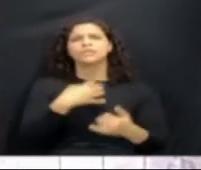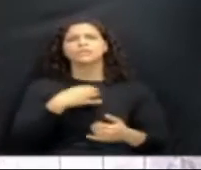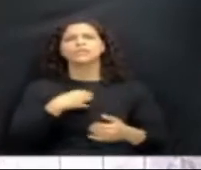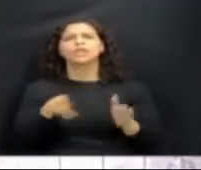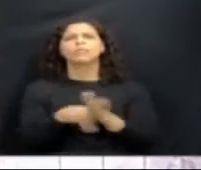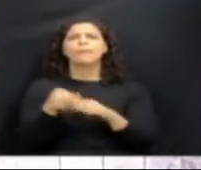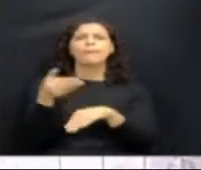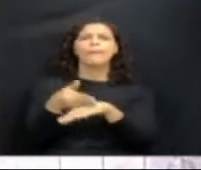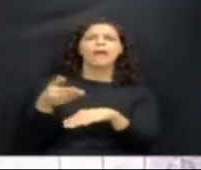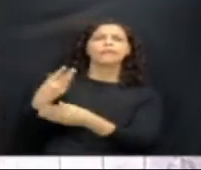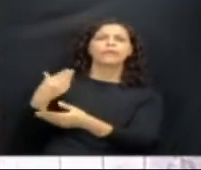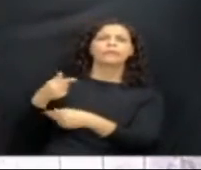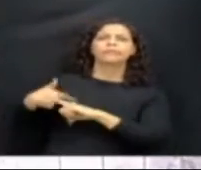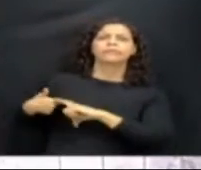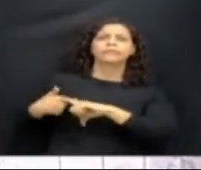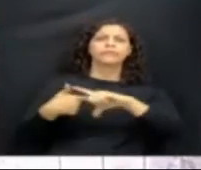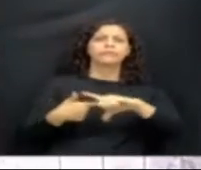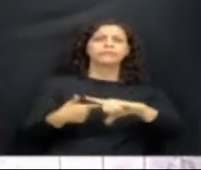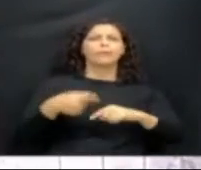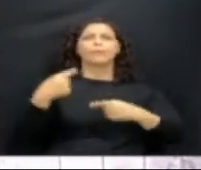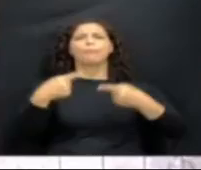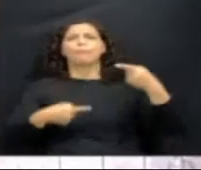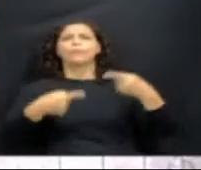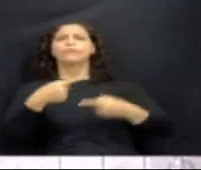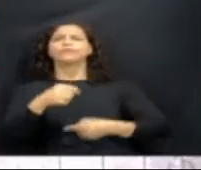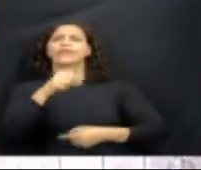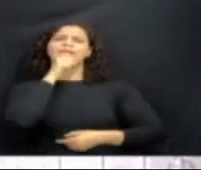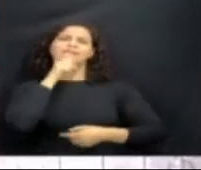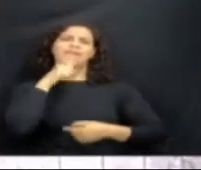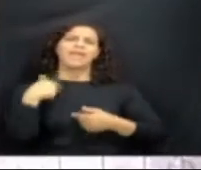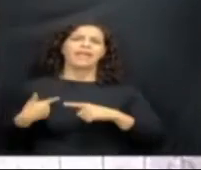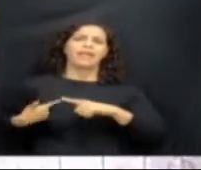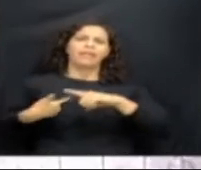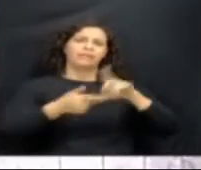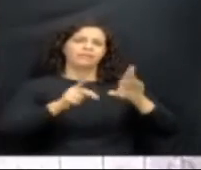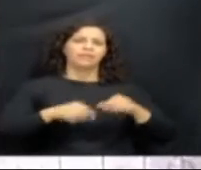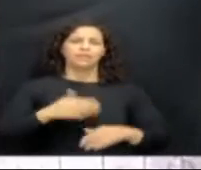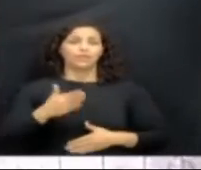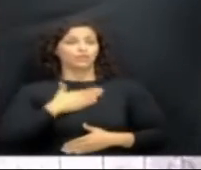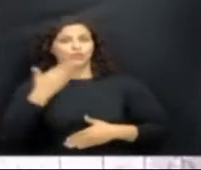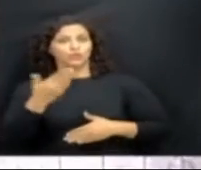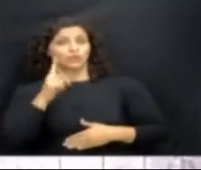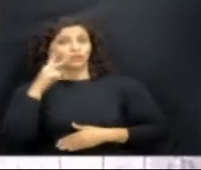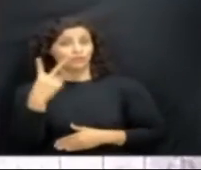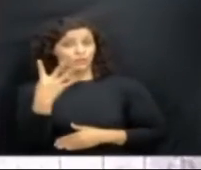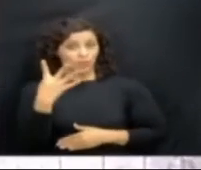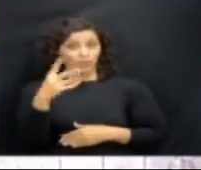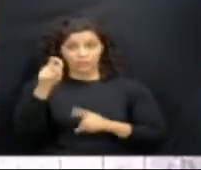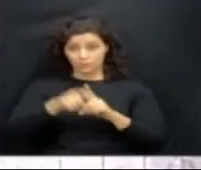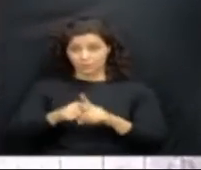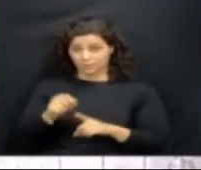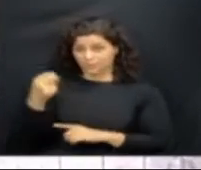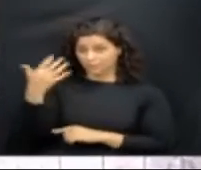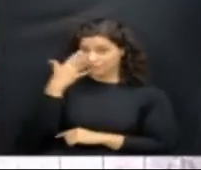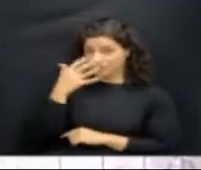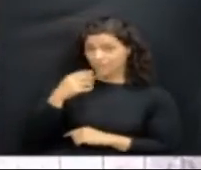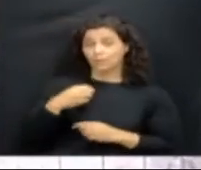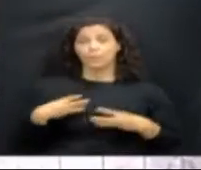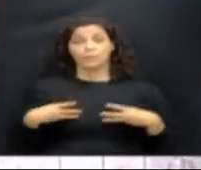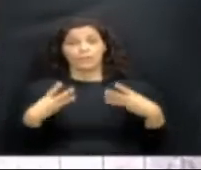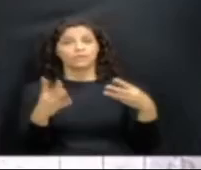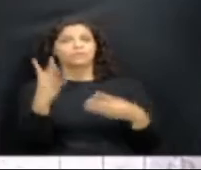velha prática da velha política, o elemento surpresa. O elemento surpresa, no dia 24/2, o ministro